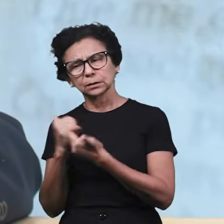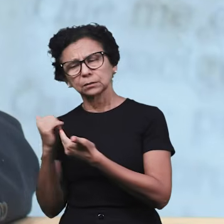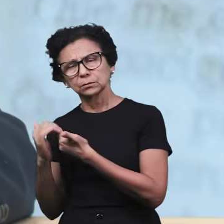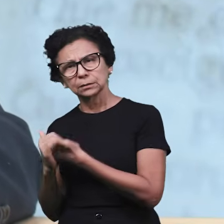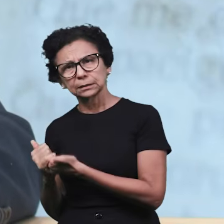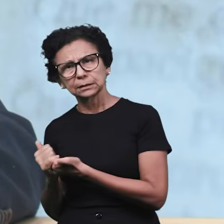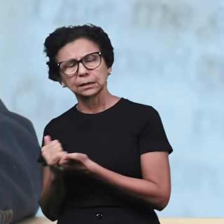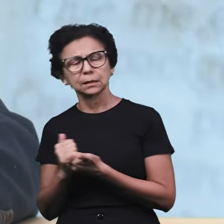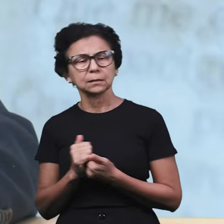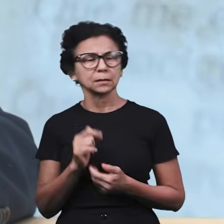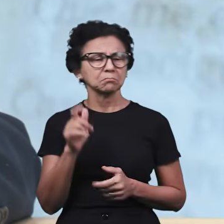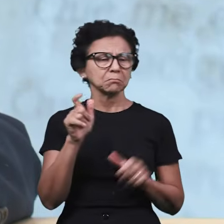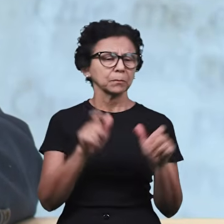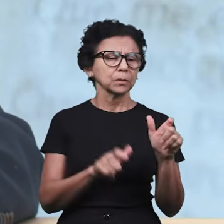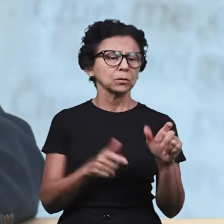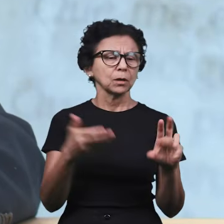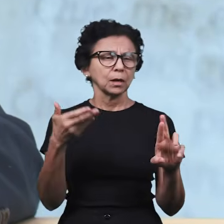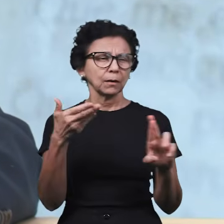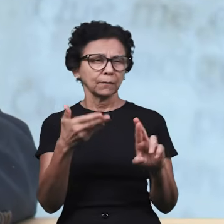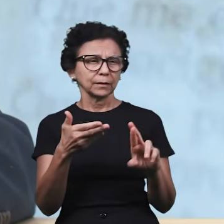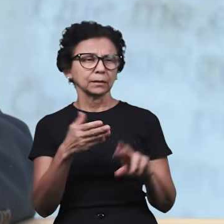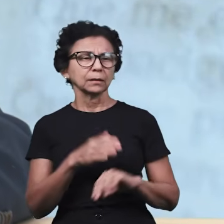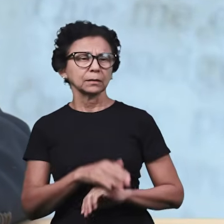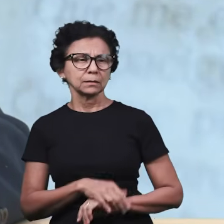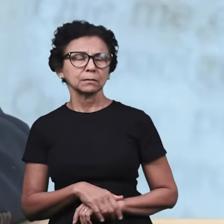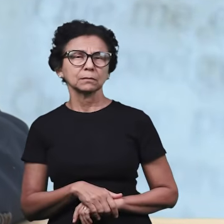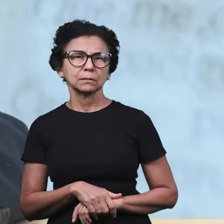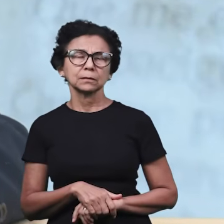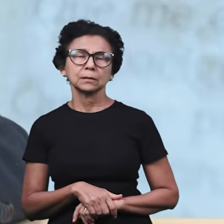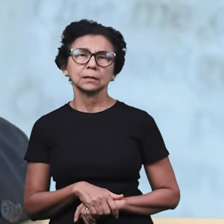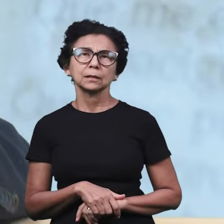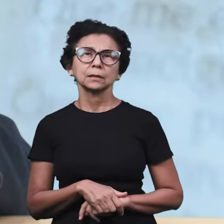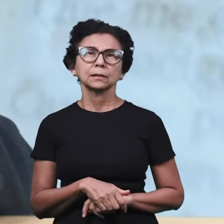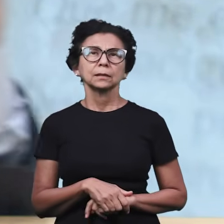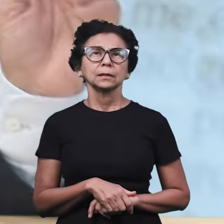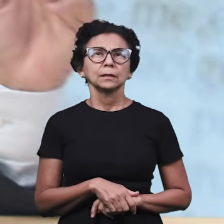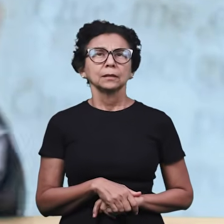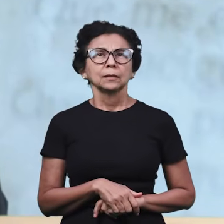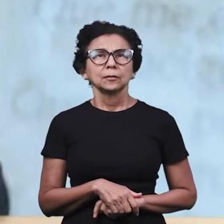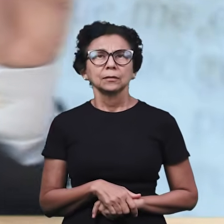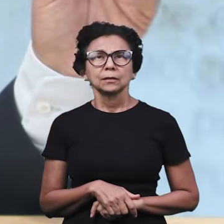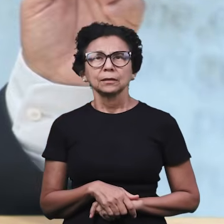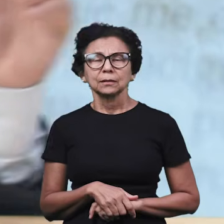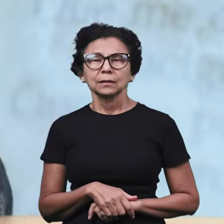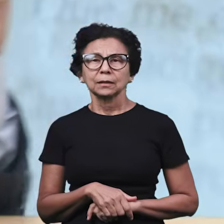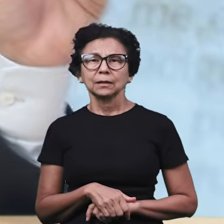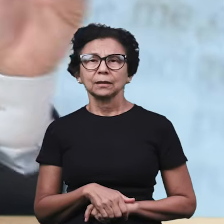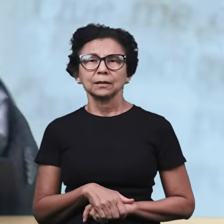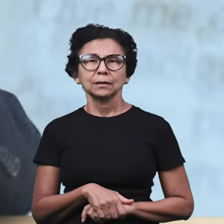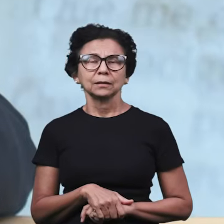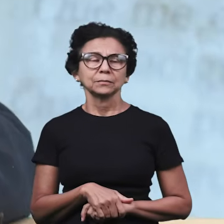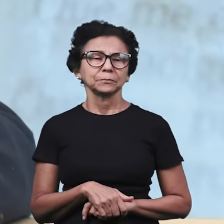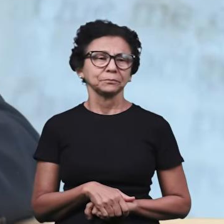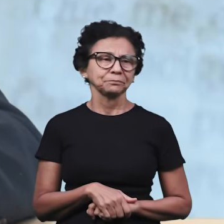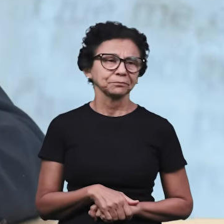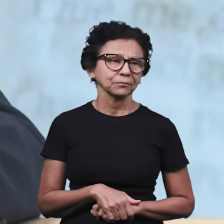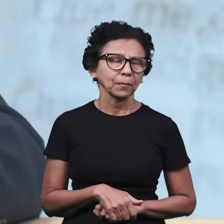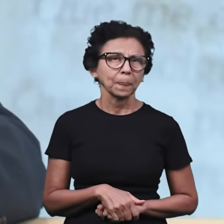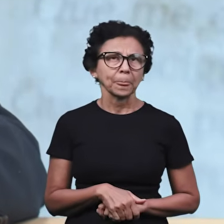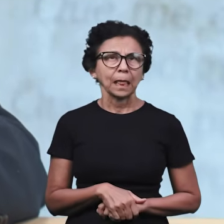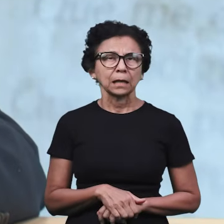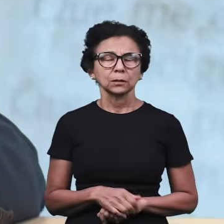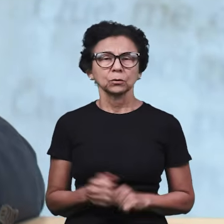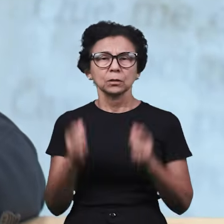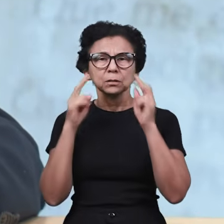como referência, né? Até a gente pode brincar, né? Nós temos dois ouvidos e em direções opostas.